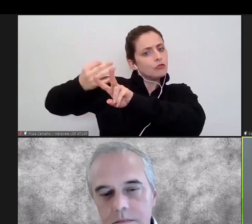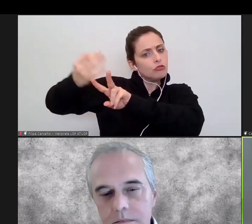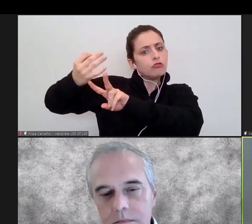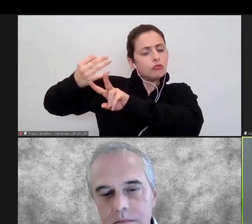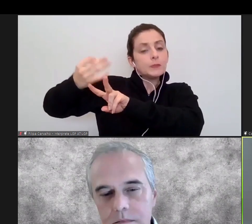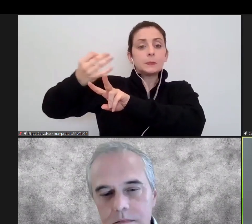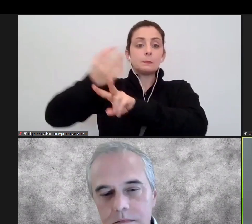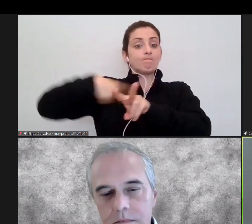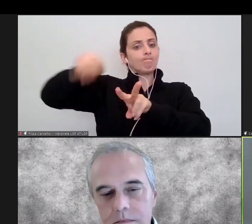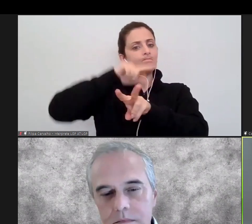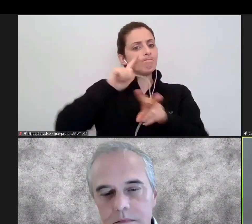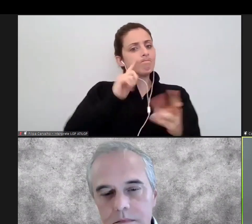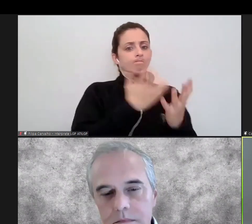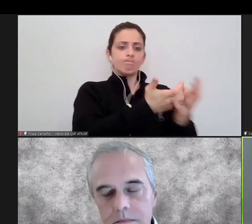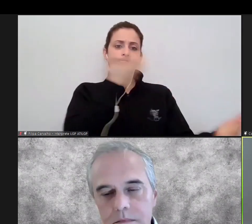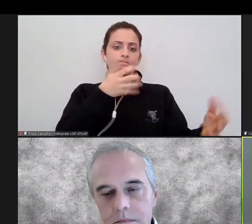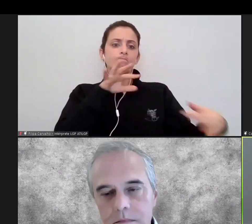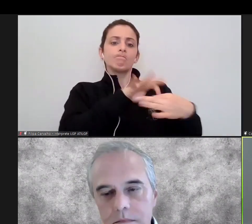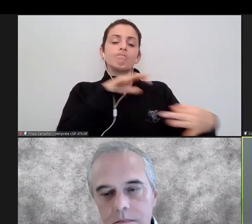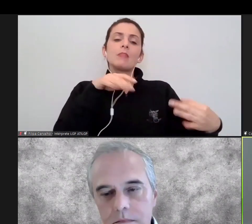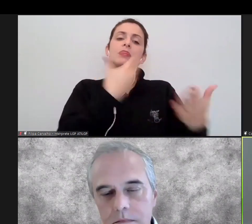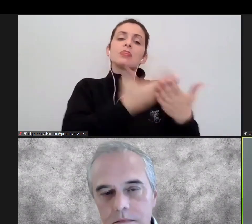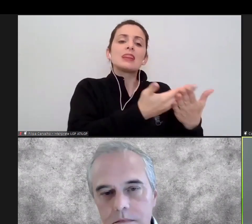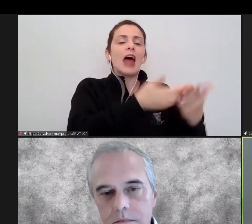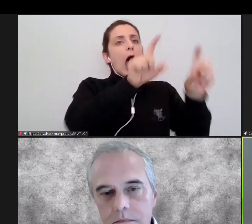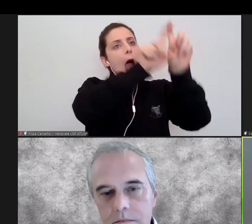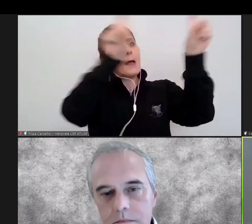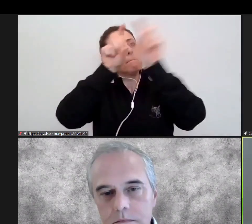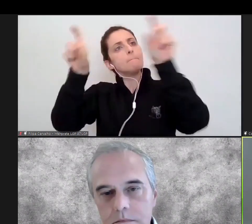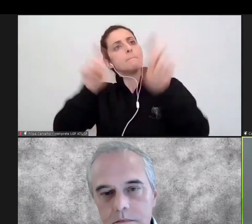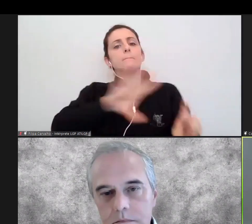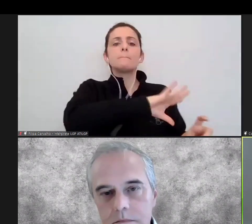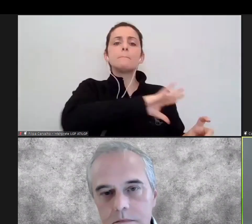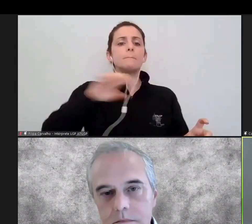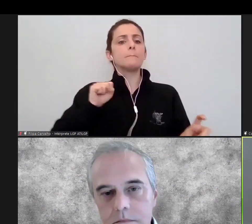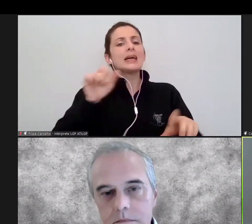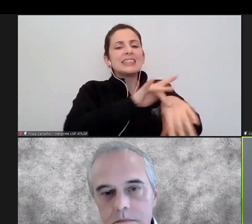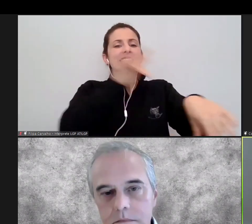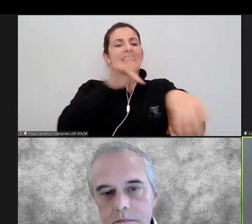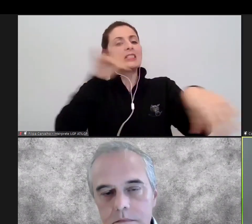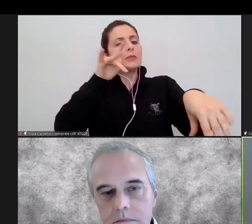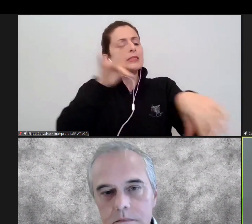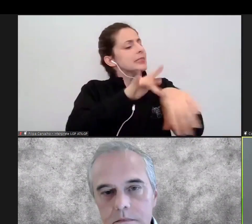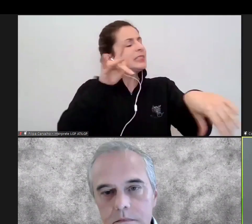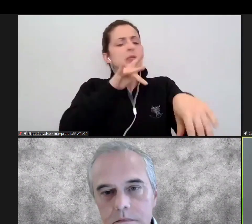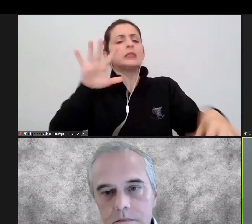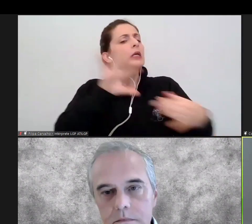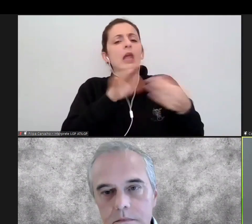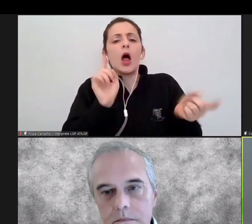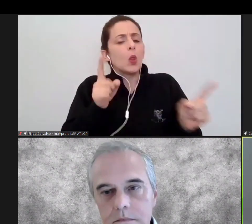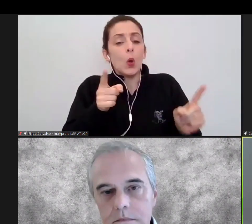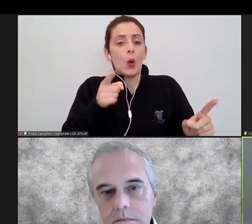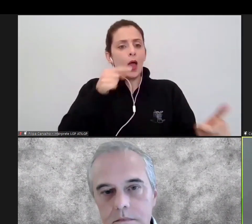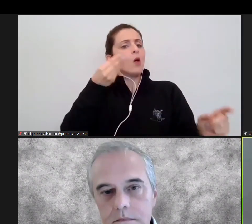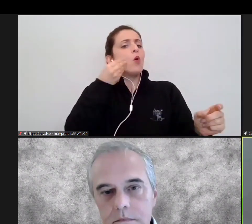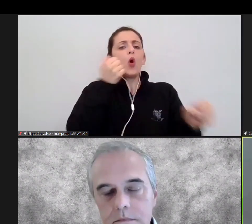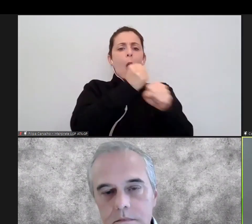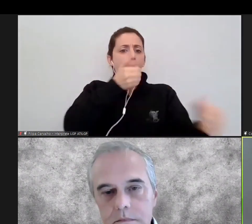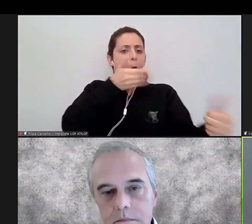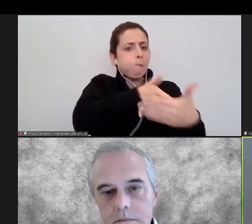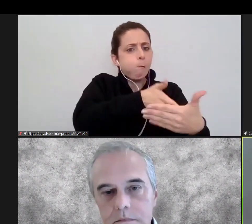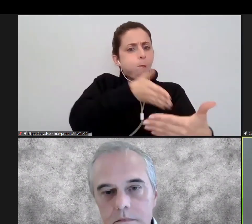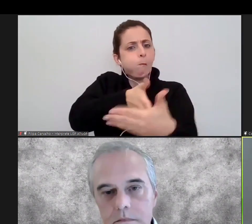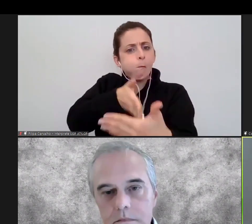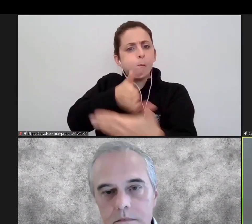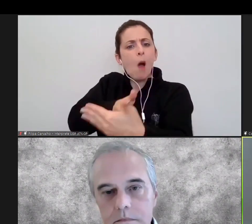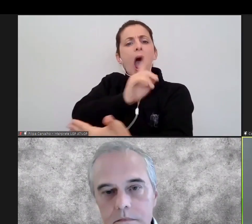refere, que é a sensibilização das entidades empregadoras para os obstáculos que existem no acesso ao mercado de trabalho,